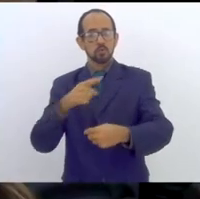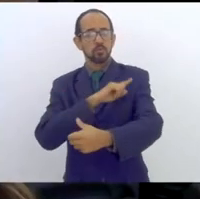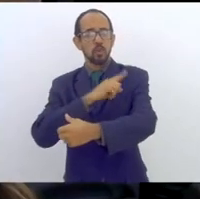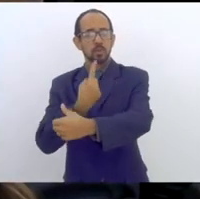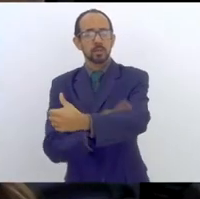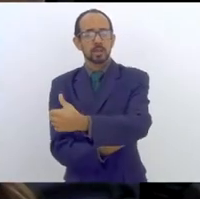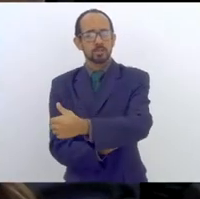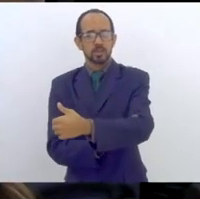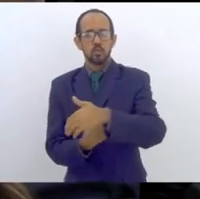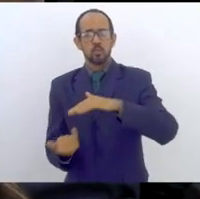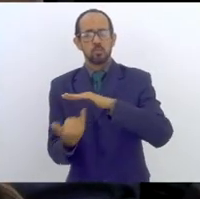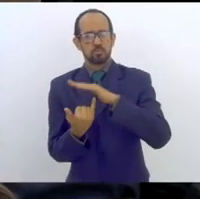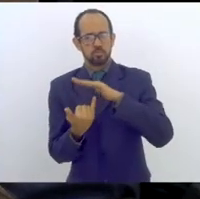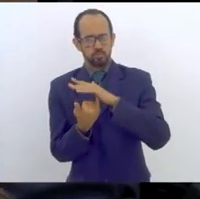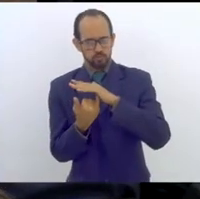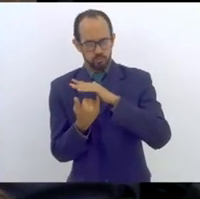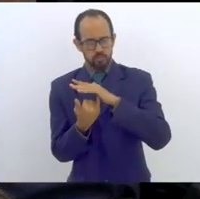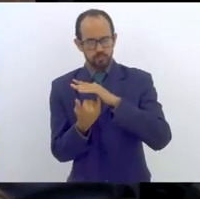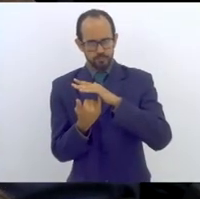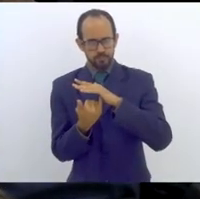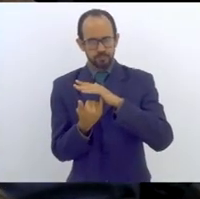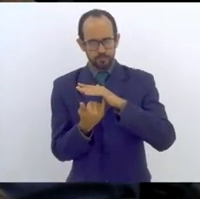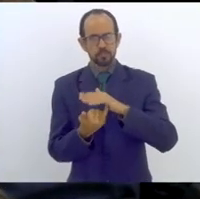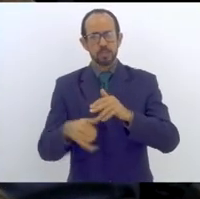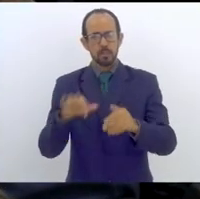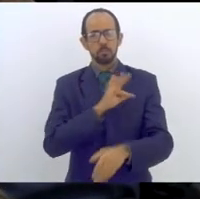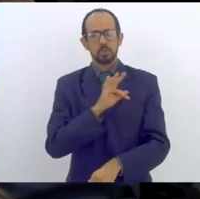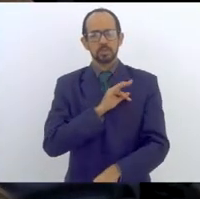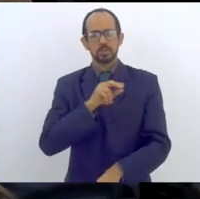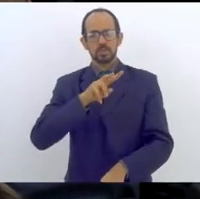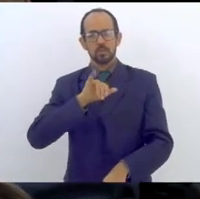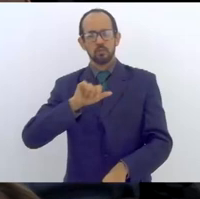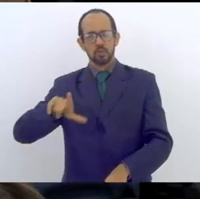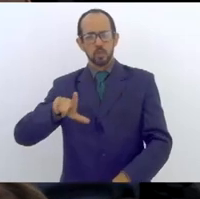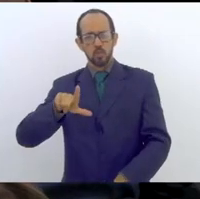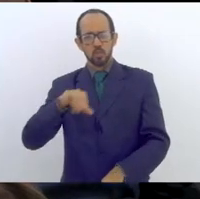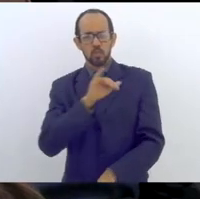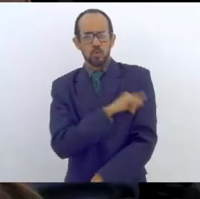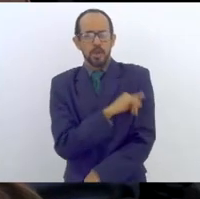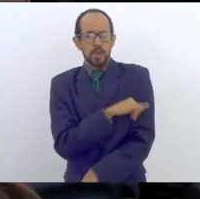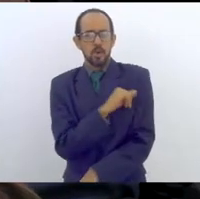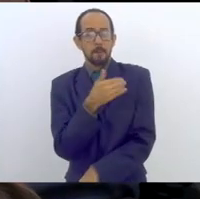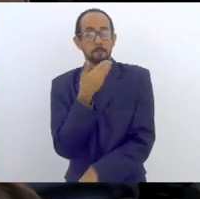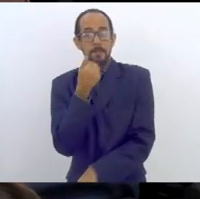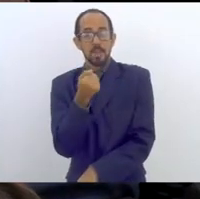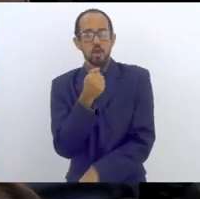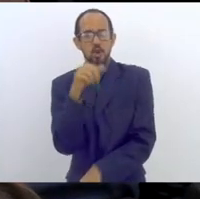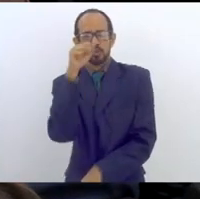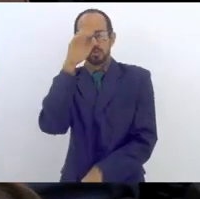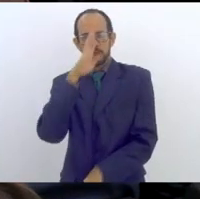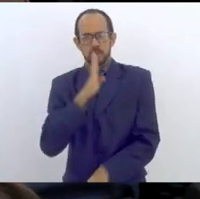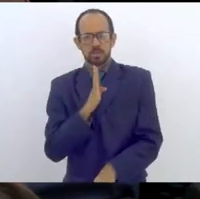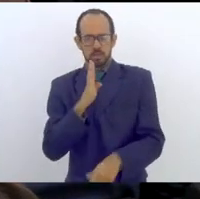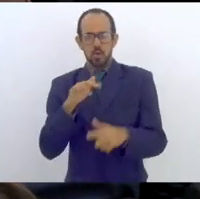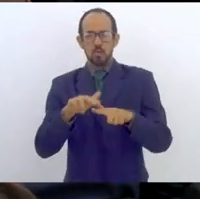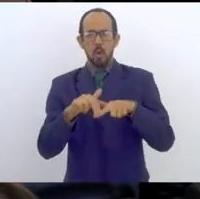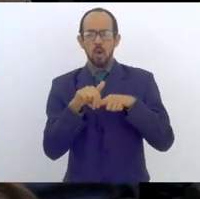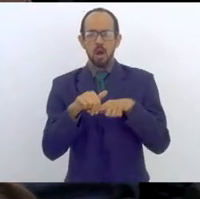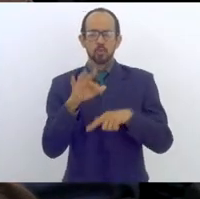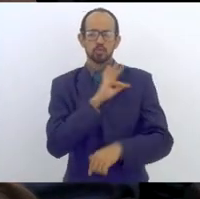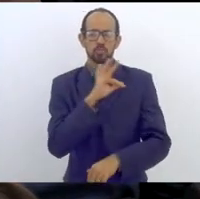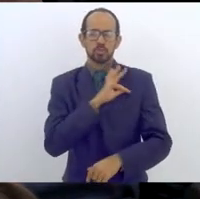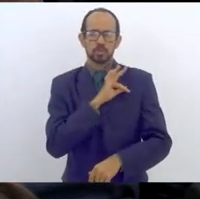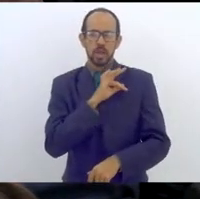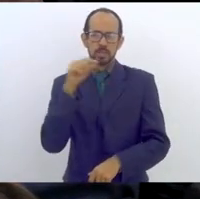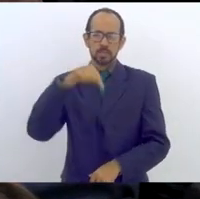porque mais uma vez repita por isso Civil do Rio de Janeiro é a melhor Polícia Civil do Brasil Graças às policiais valorosos que aqui estão